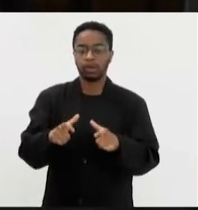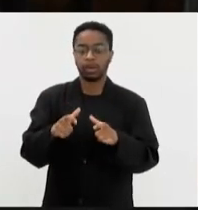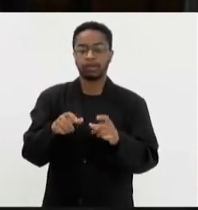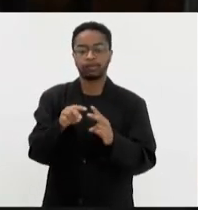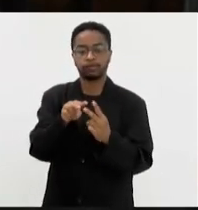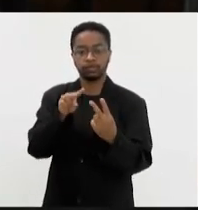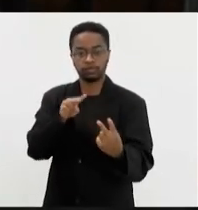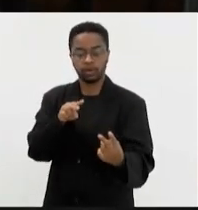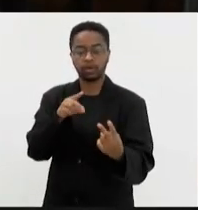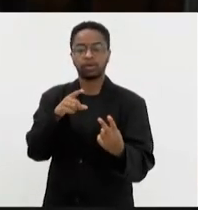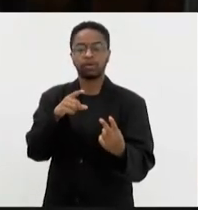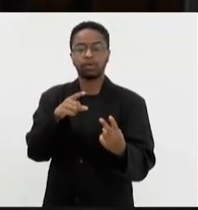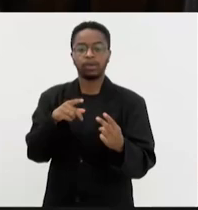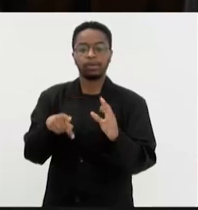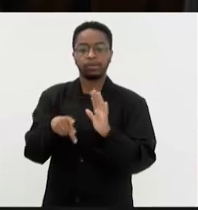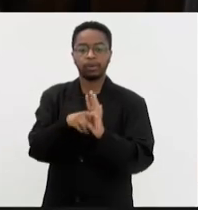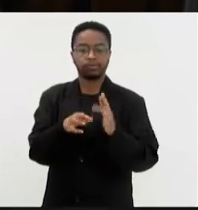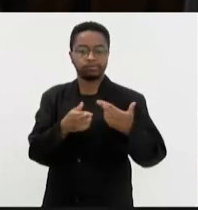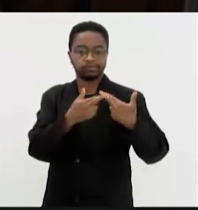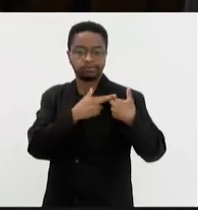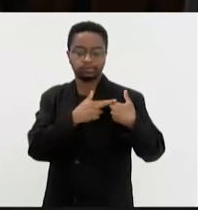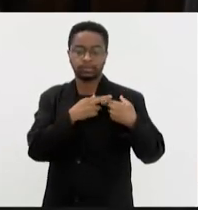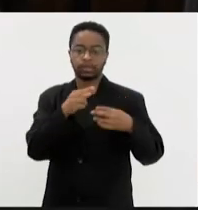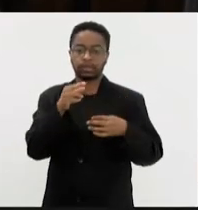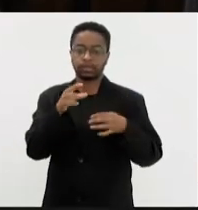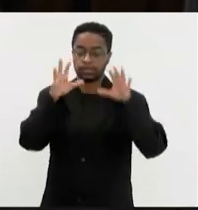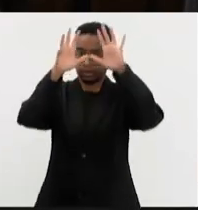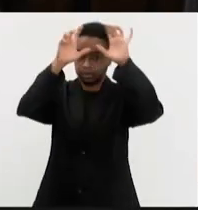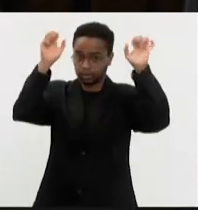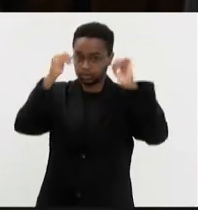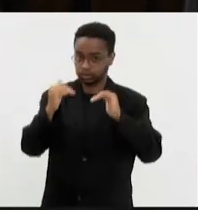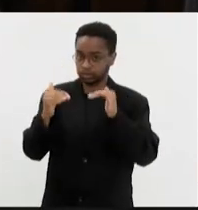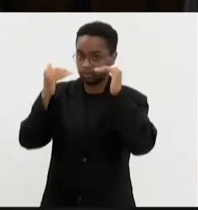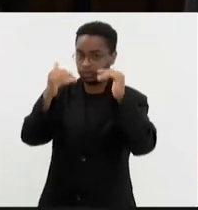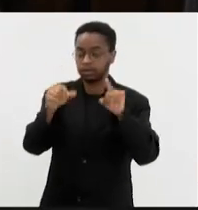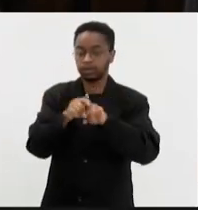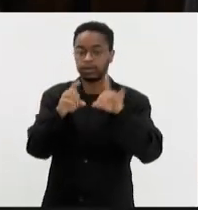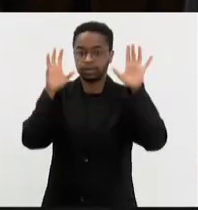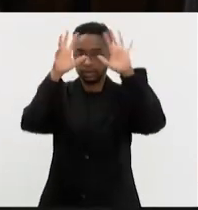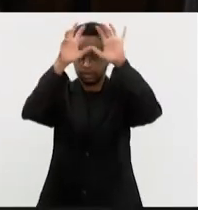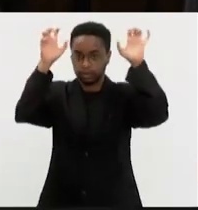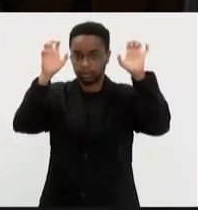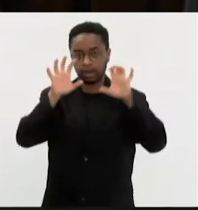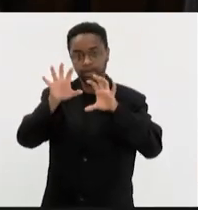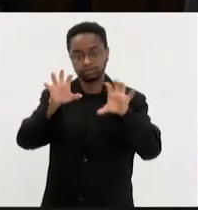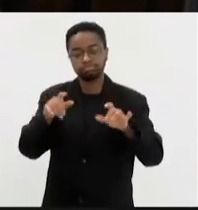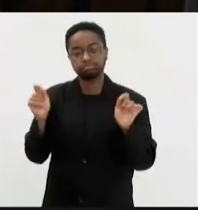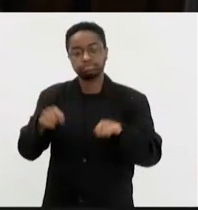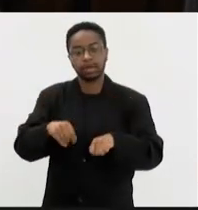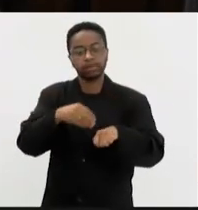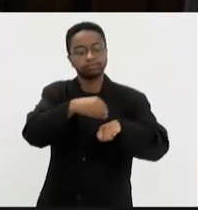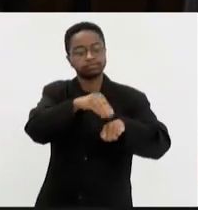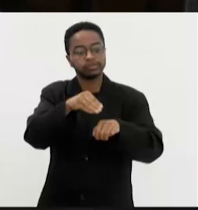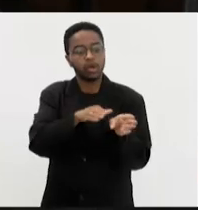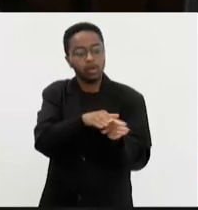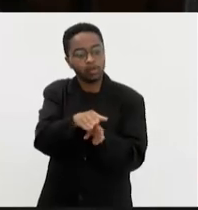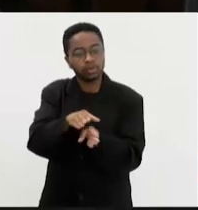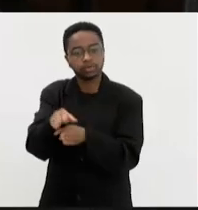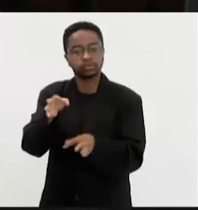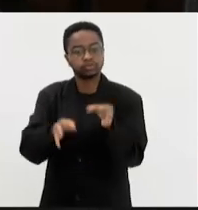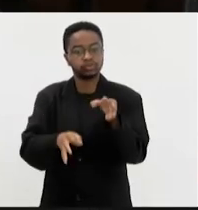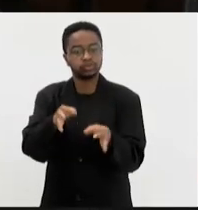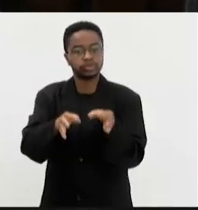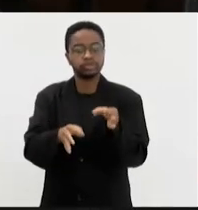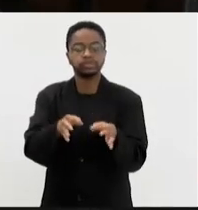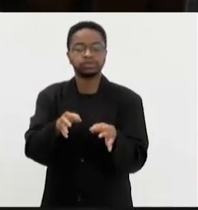jurisprudência do Tribunal Superior e dos tribunais regionais paraa orientação do juiz que tá lá na ponta porque numa eleição